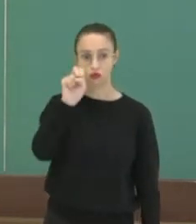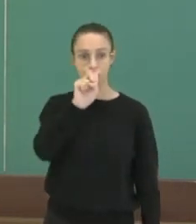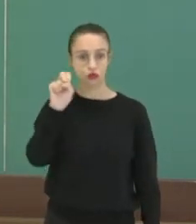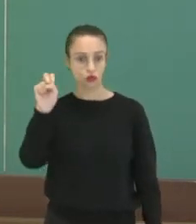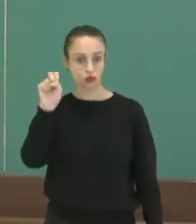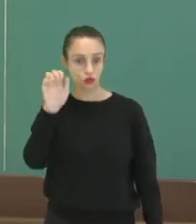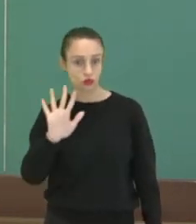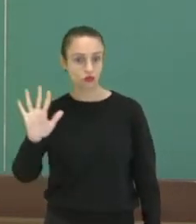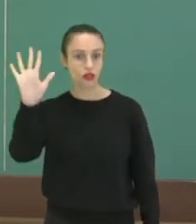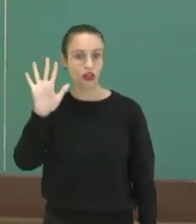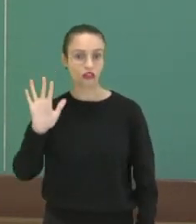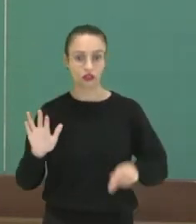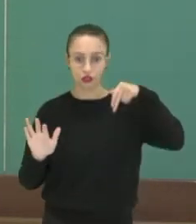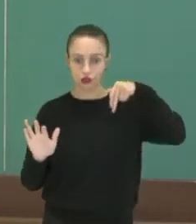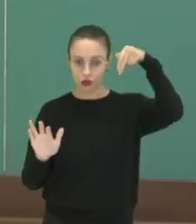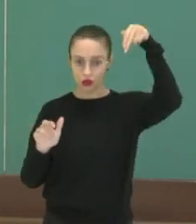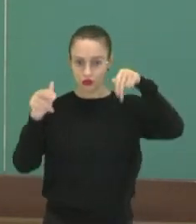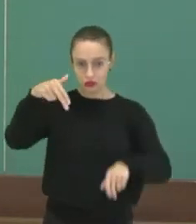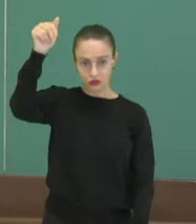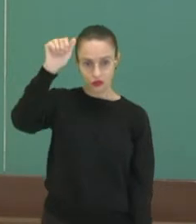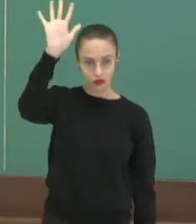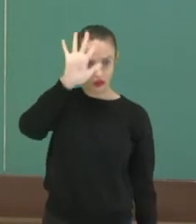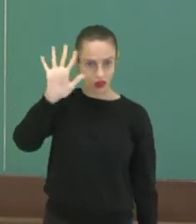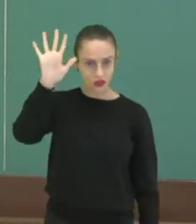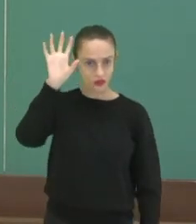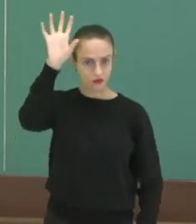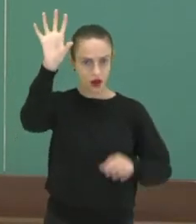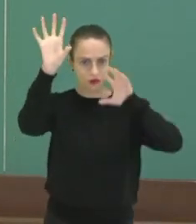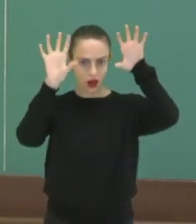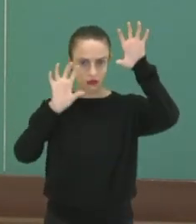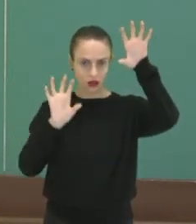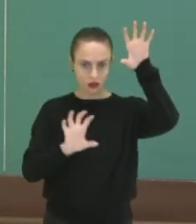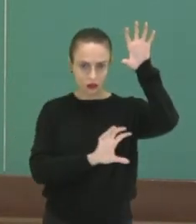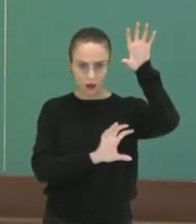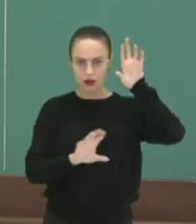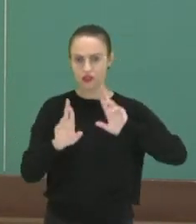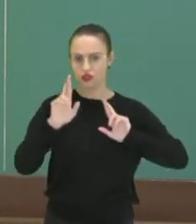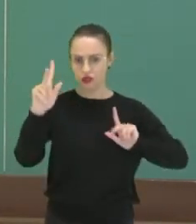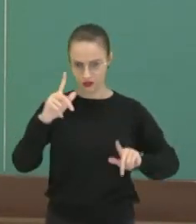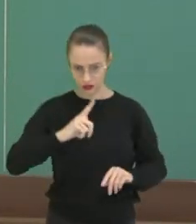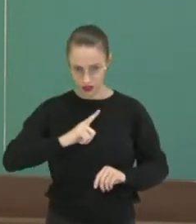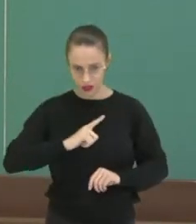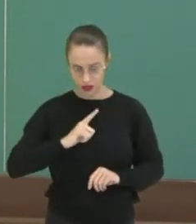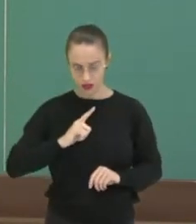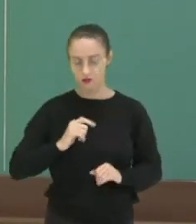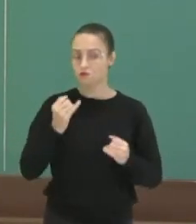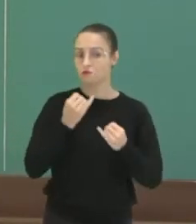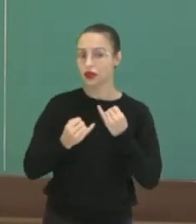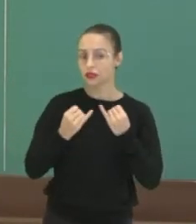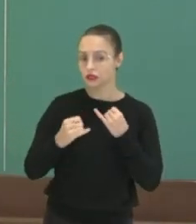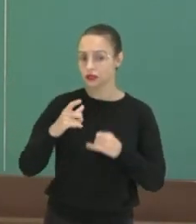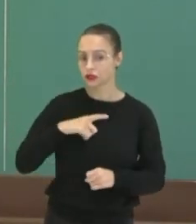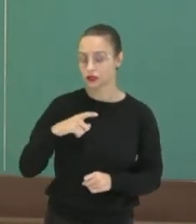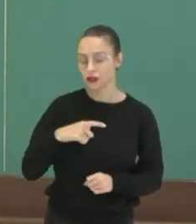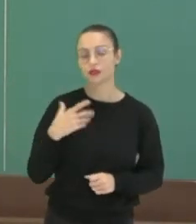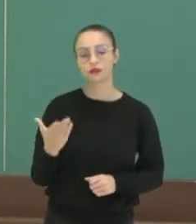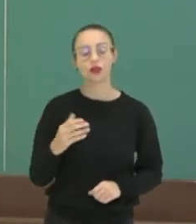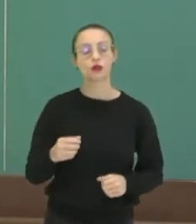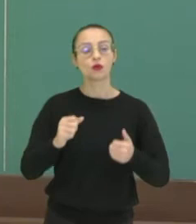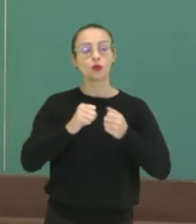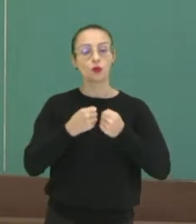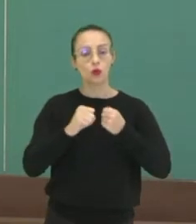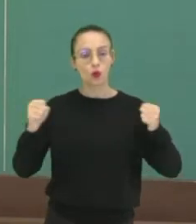para o norte, para o nordeste? Será que existem semelhanças? E aí o mapa aqui já traz para nós a ideia inicial ali